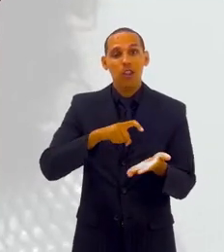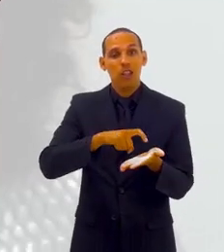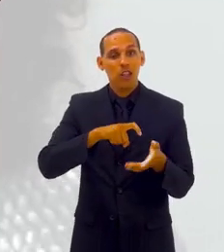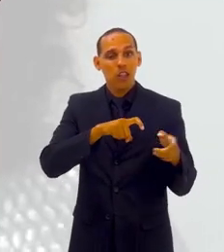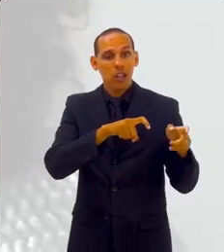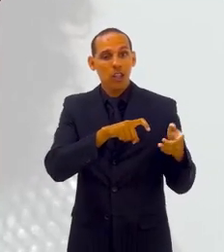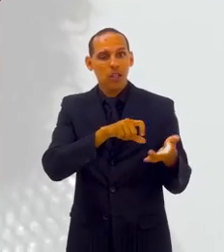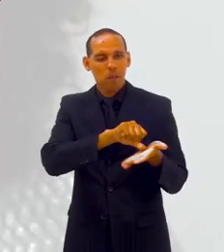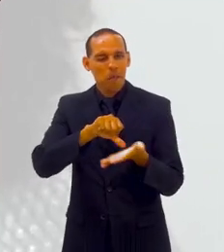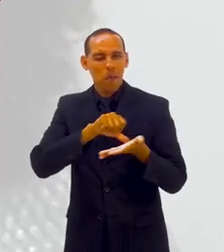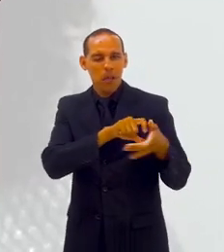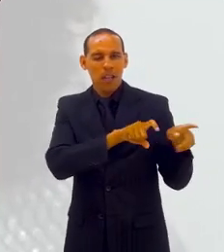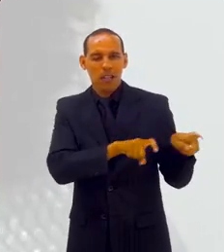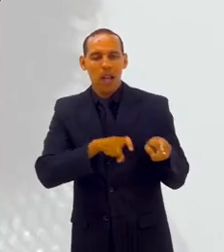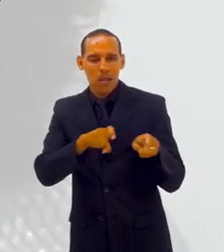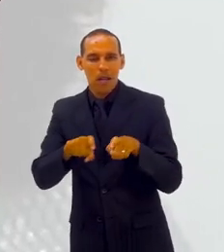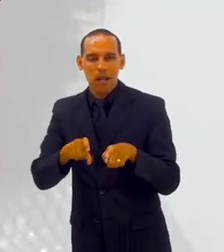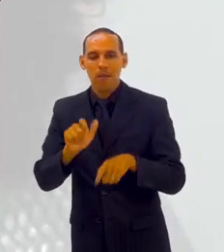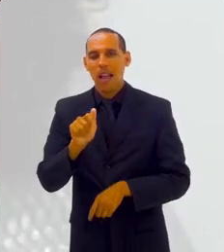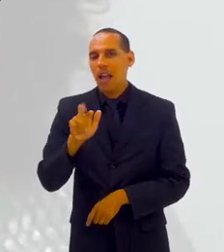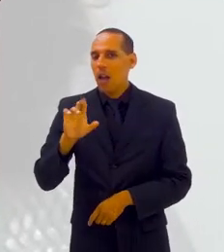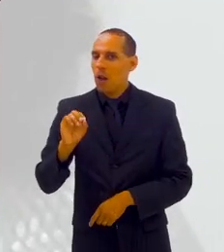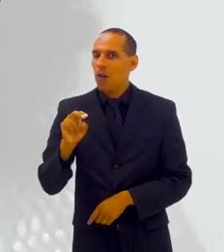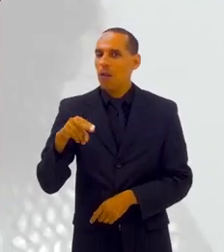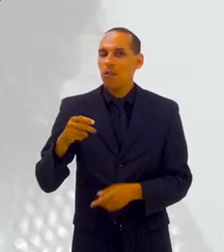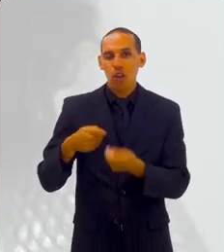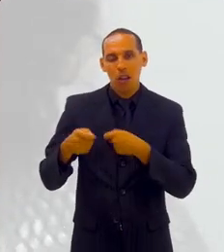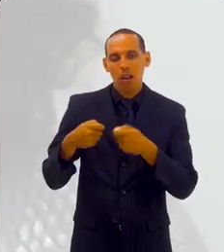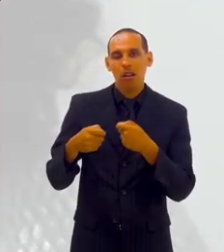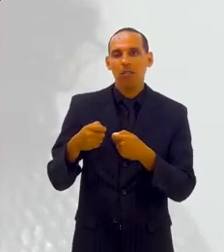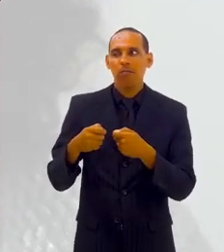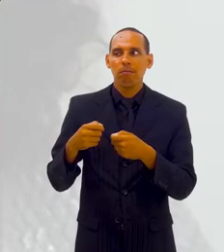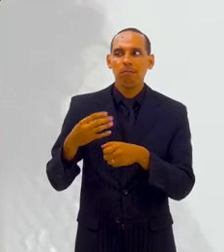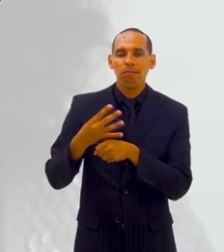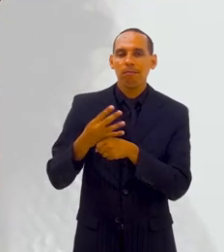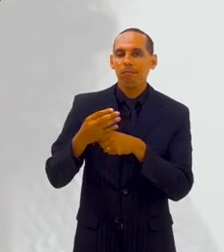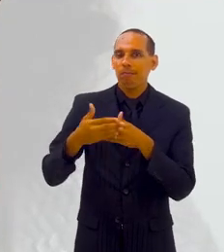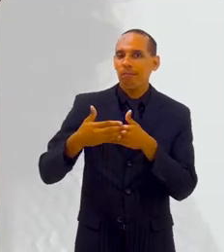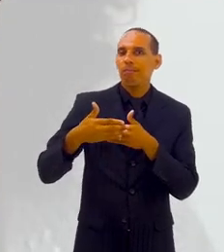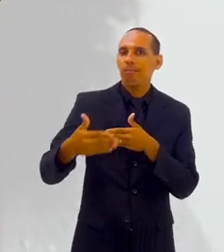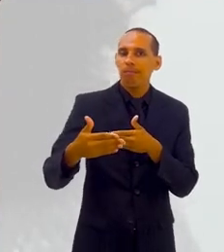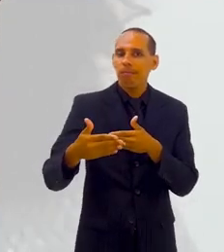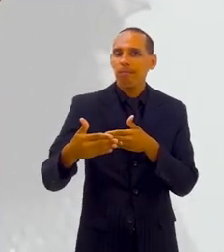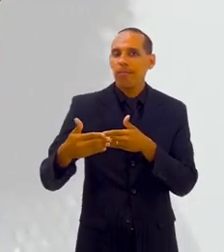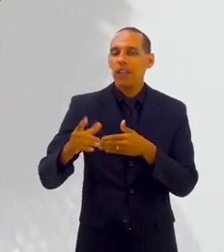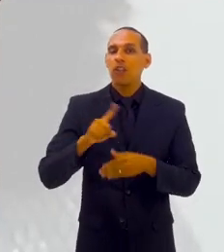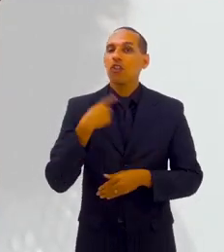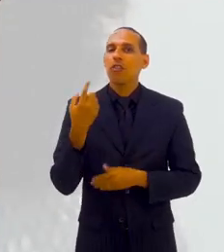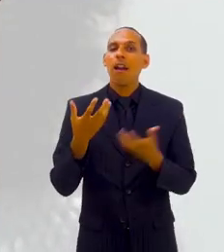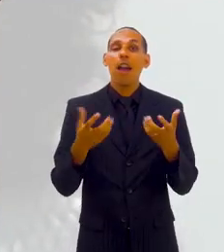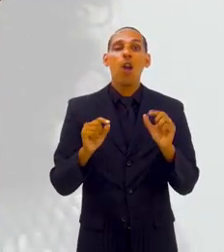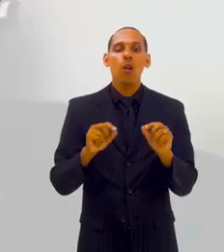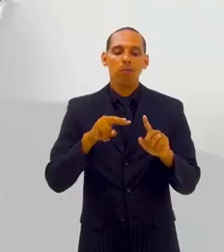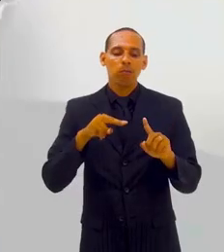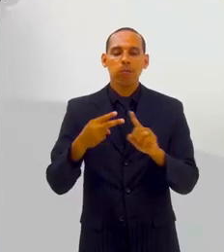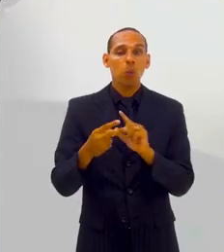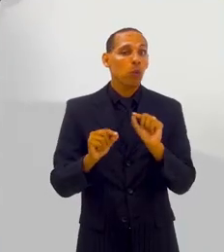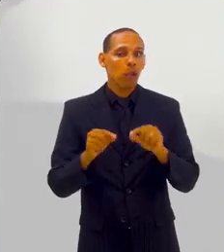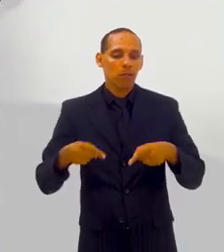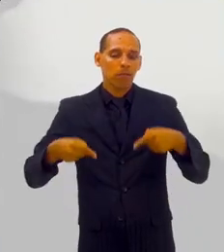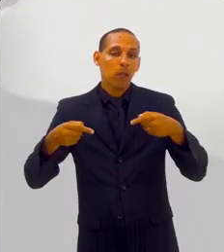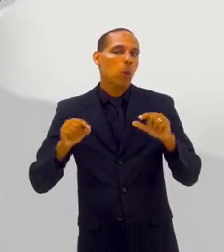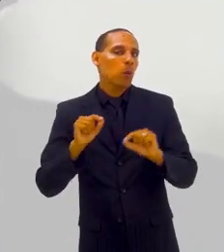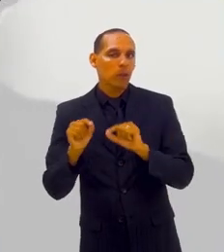do agronegócio Quais são as perspectivas para os próximos anos especificamente aqui para o Estado do Rio de Janeiro e os desafios